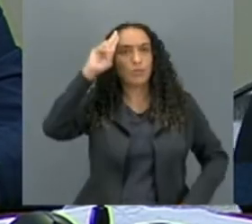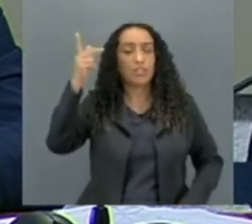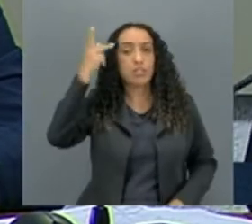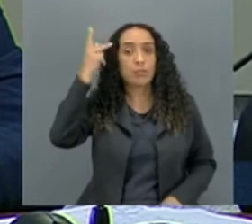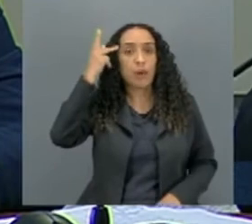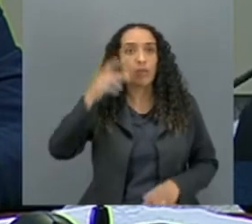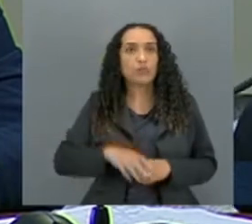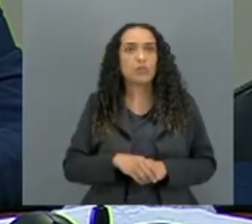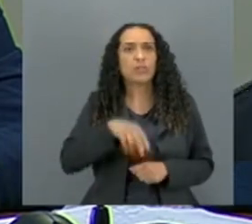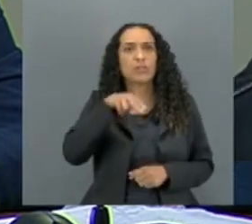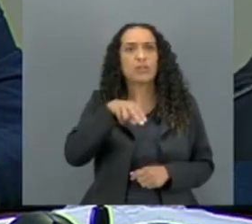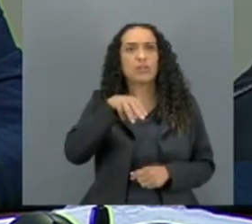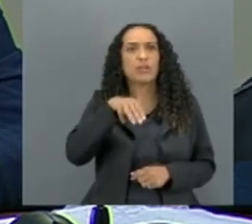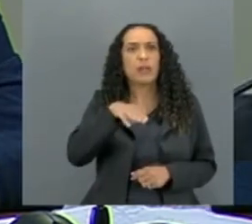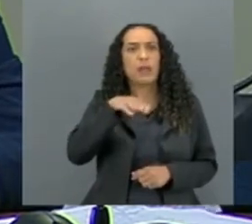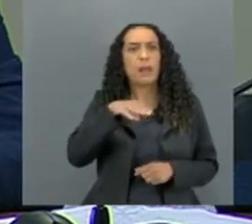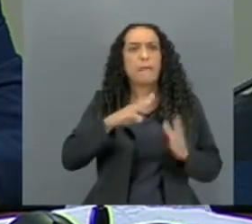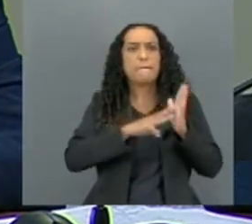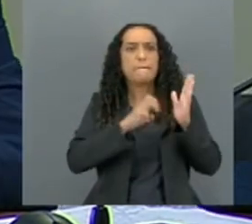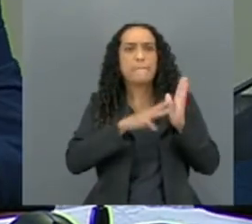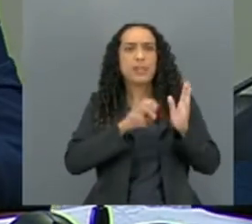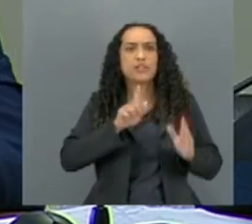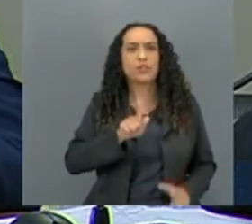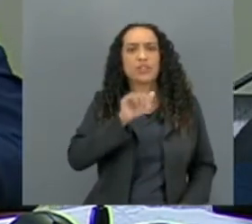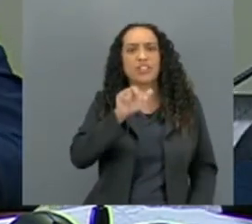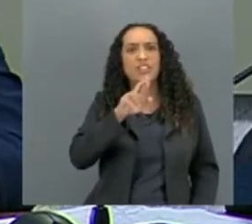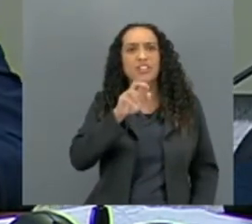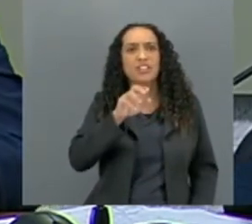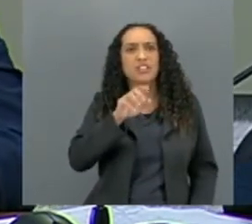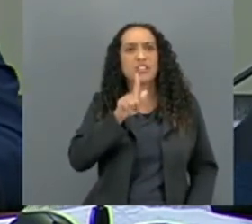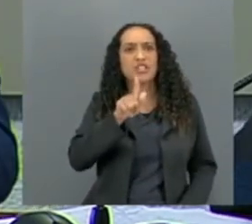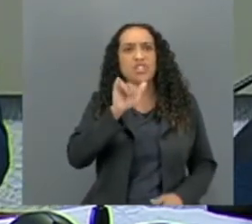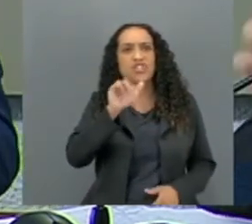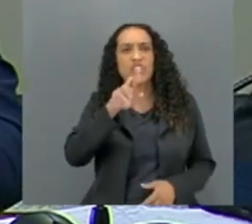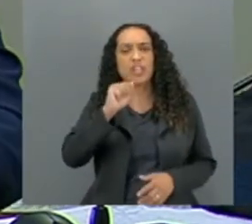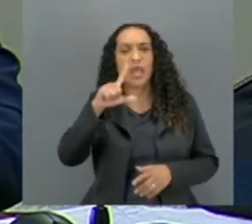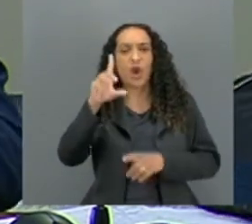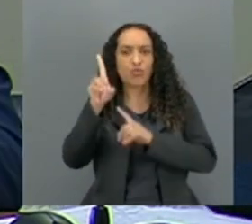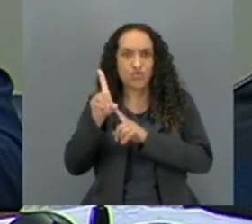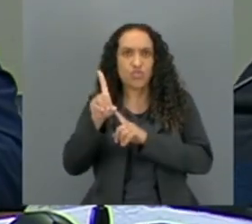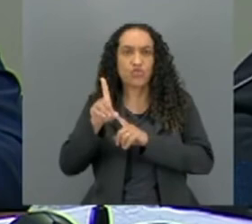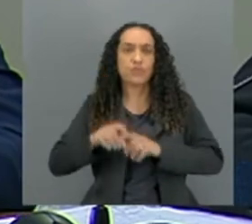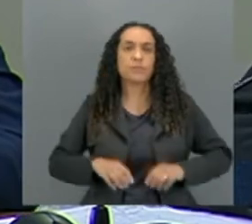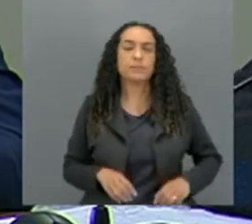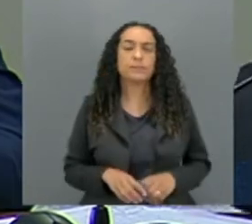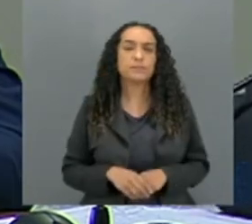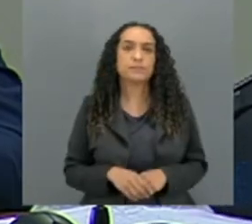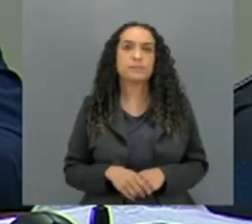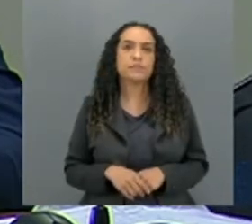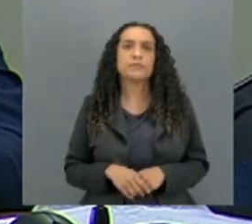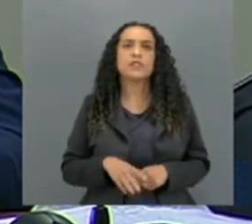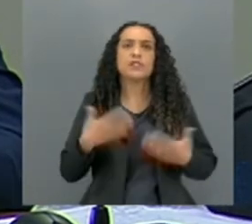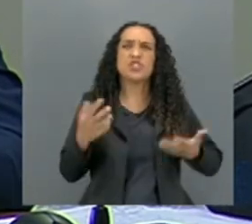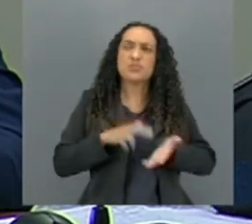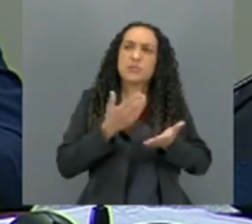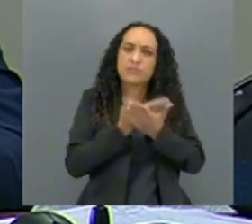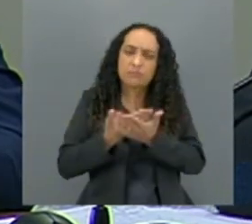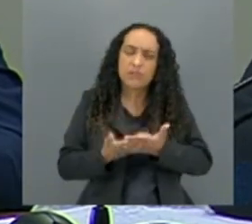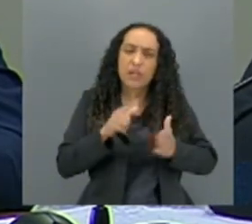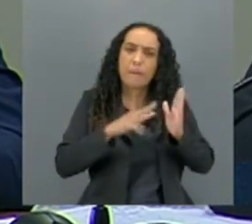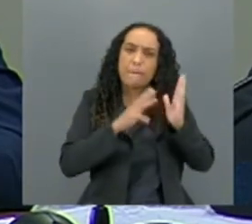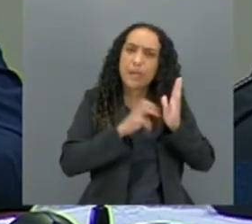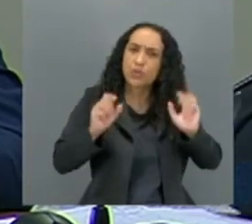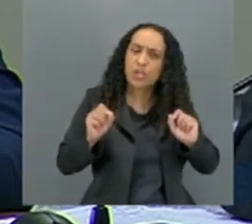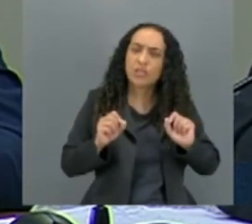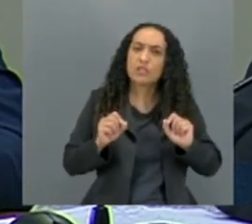Paulo, chama-se método Giraldi. Giraldi. Aliás, eu tive hoje de manhã estudando, é um método que